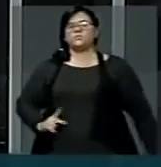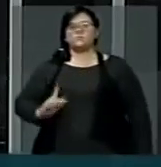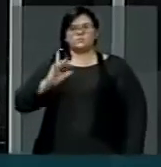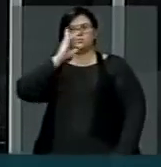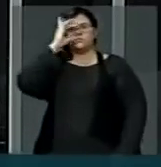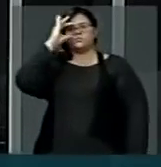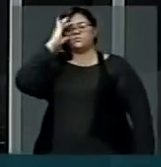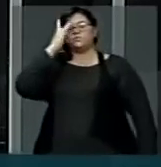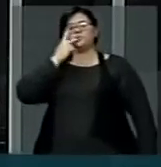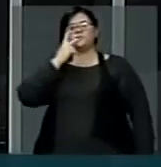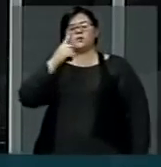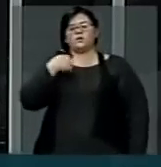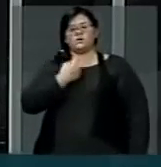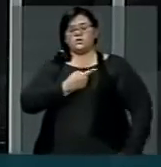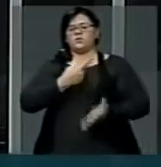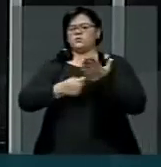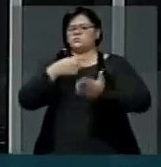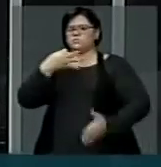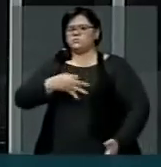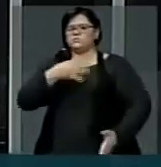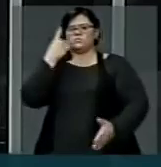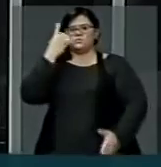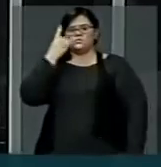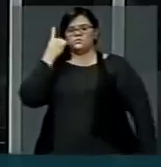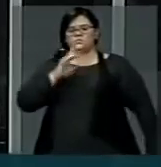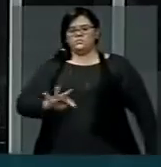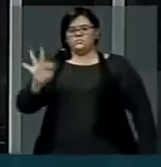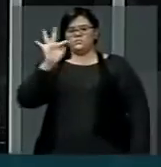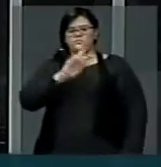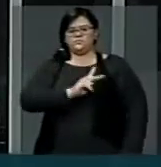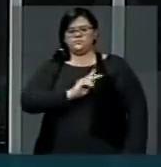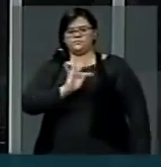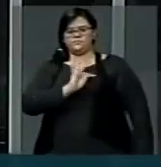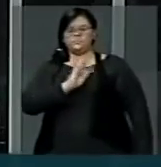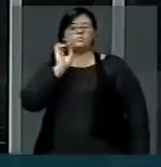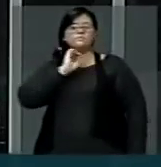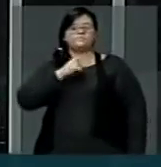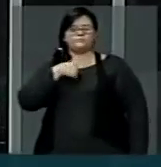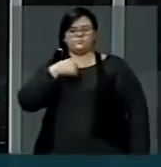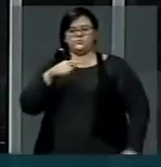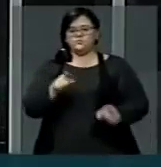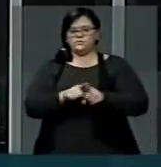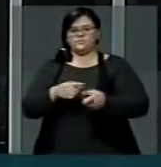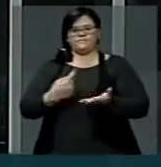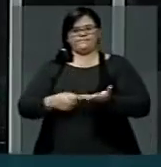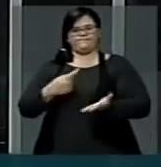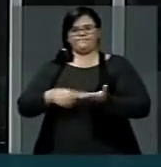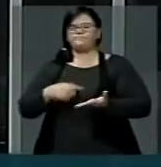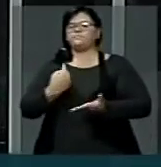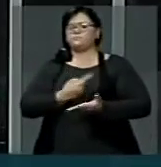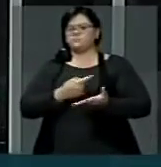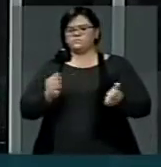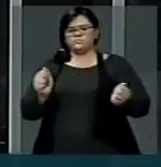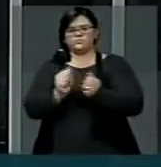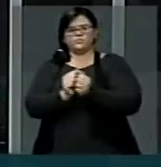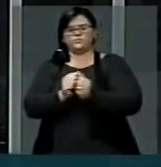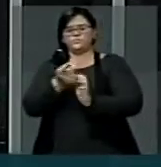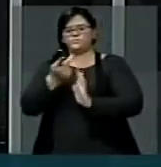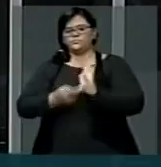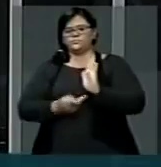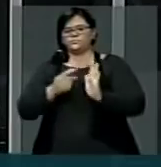reafirmar o nosso compromisso como deputado federal do Partido dos Trabalhadores por Minas Gerais, com os projetos que possam, sem dúvida